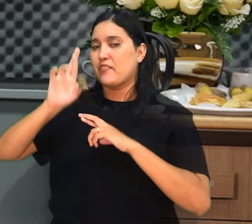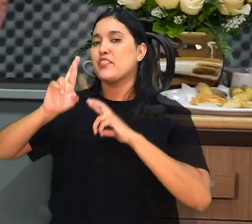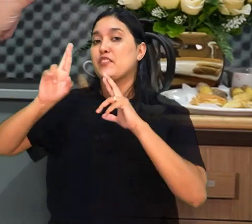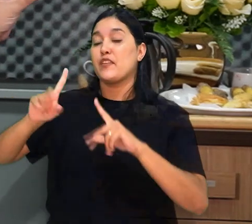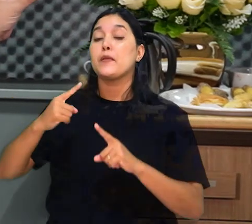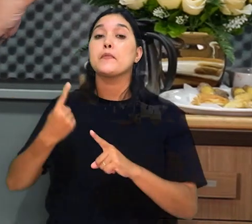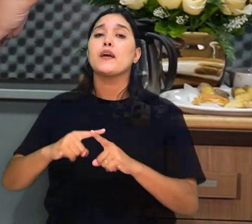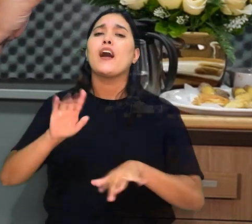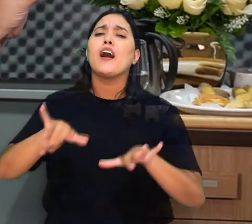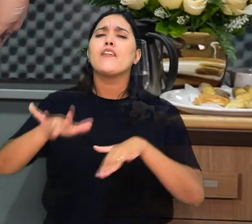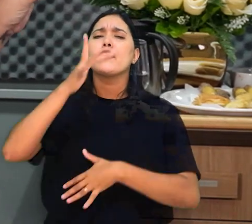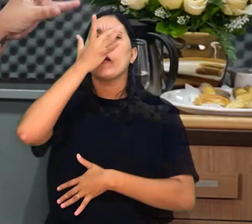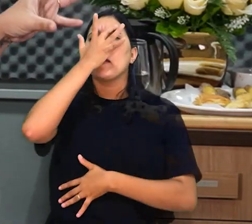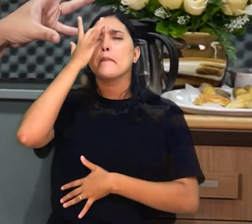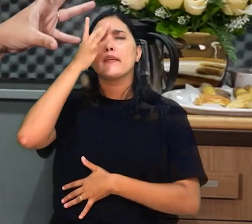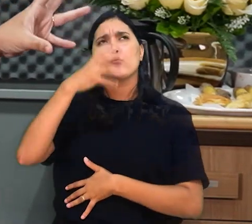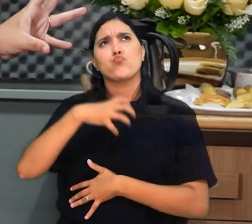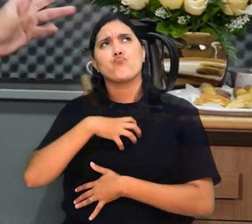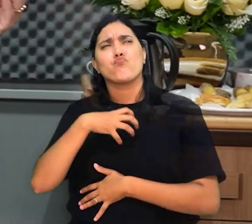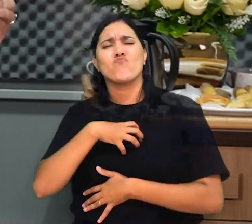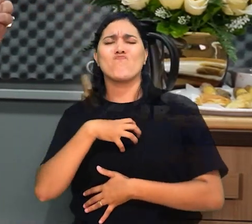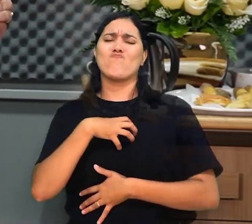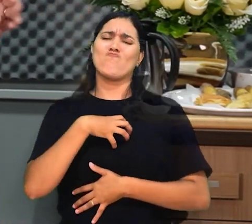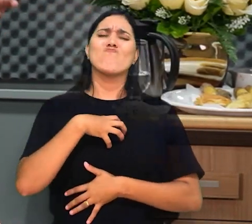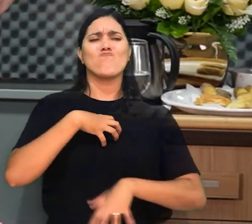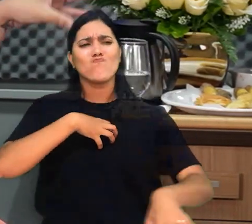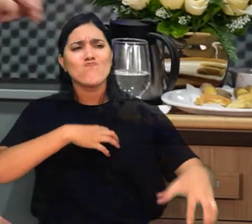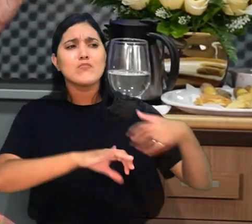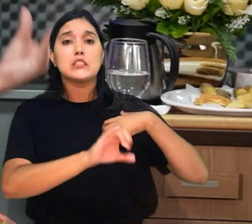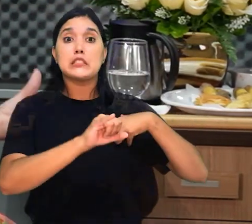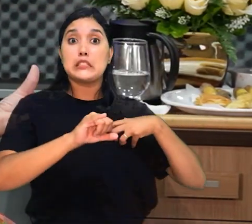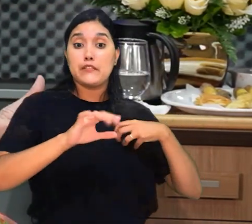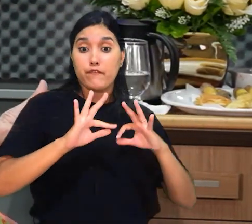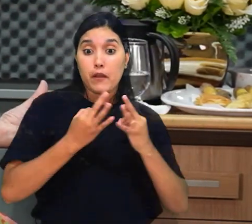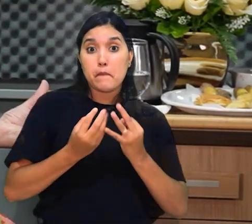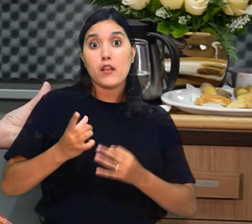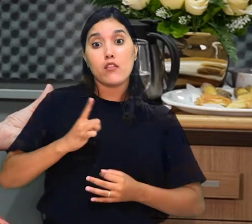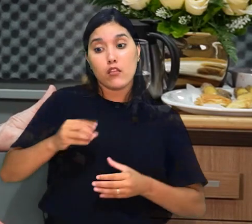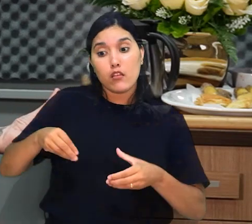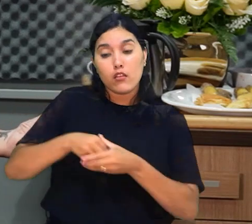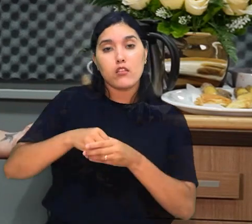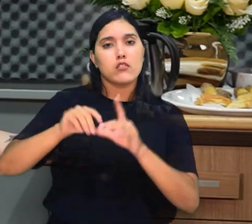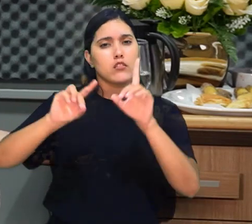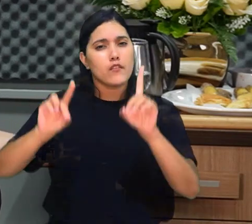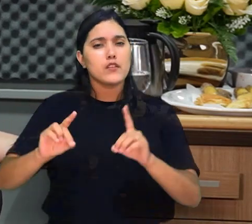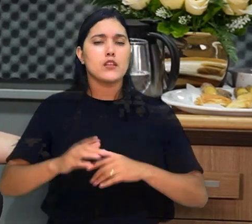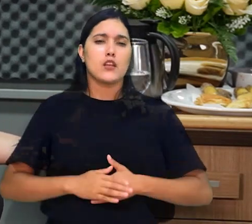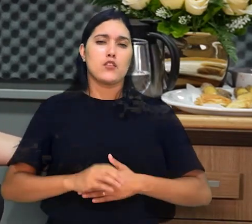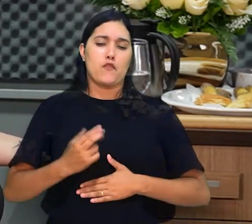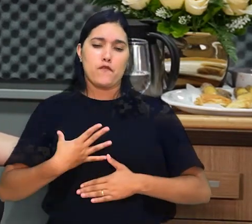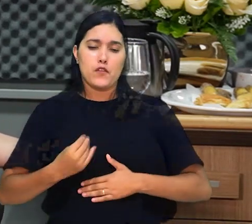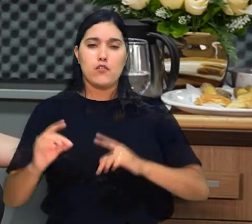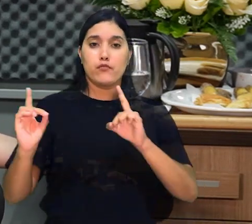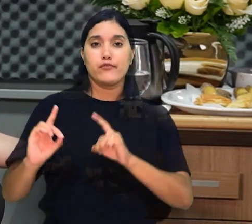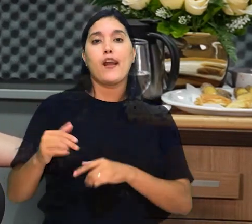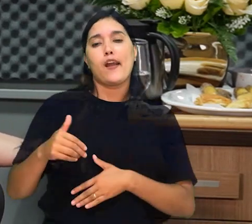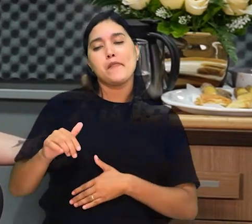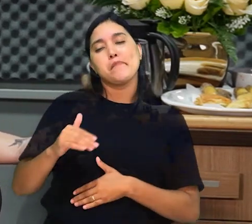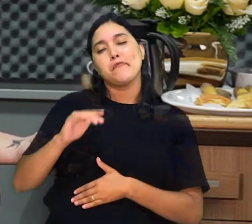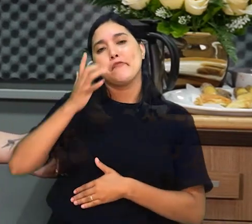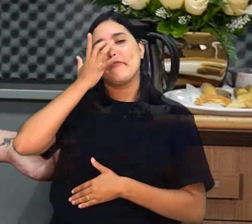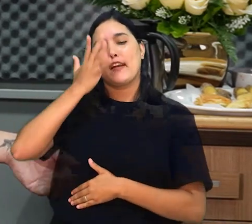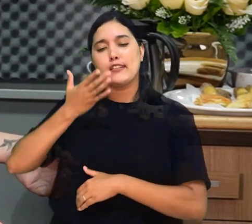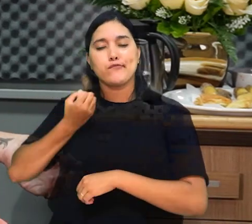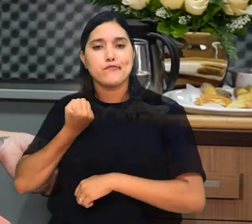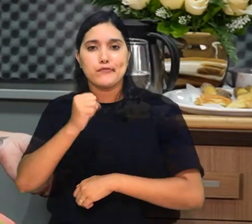certeza que aquela pessoa ali que agiu com preconceito com a gente, eu teria certeza que ela pensaria diferente. Porque, às vezes, a pessoa só toma dor da outra quando é da família,